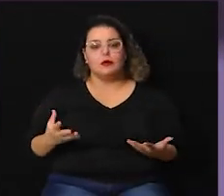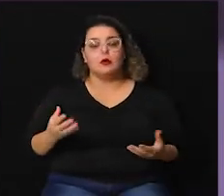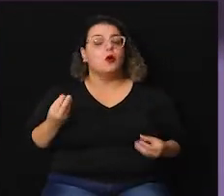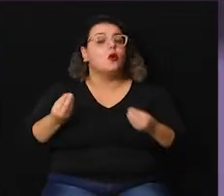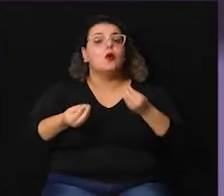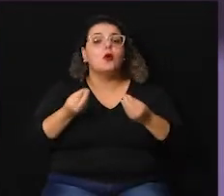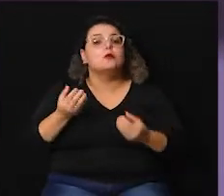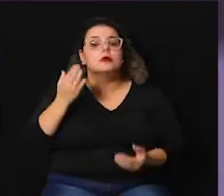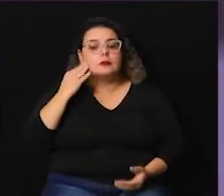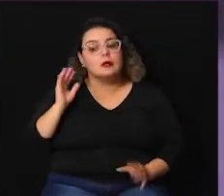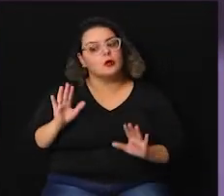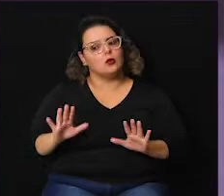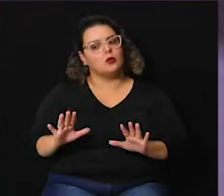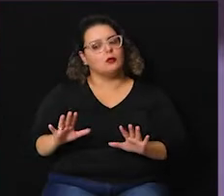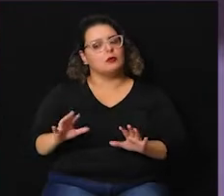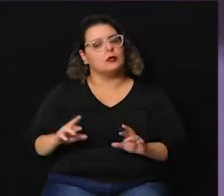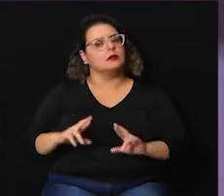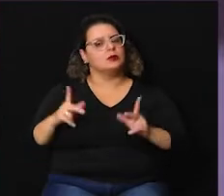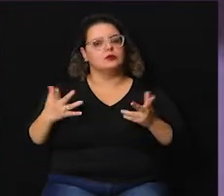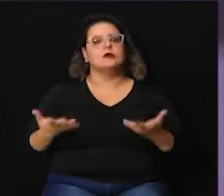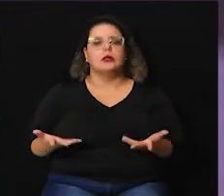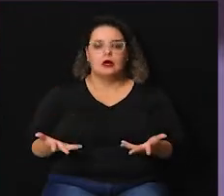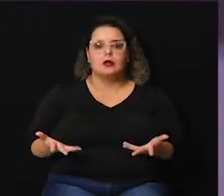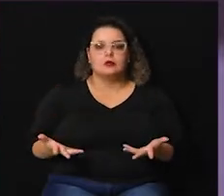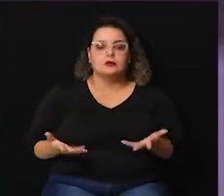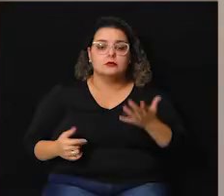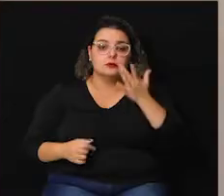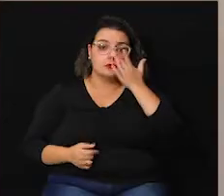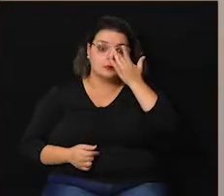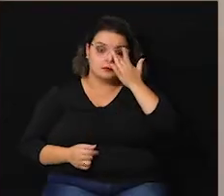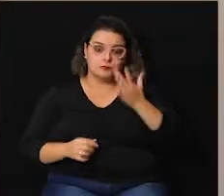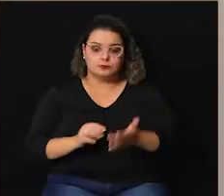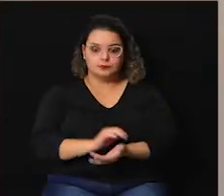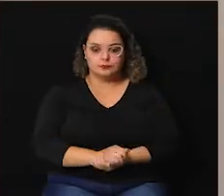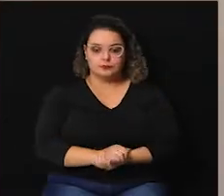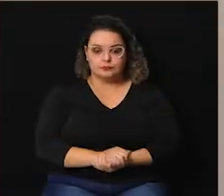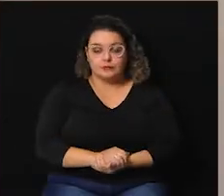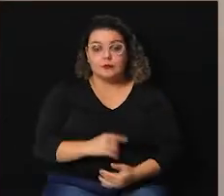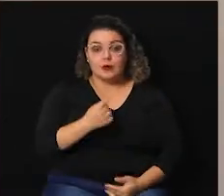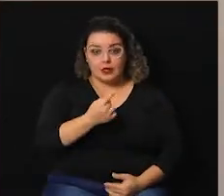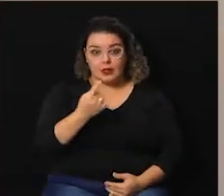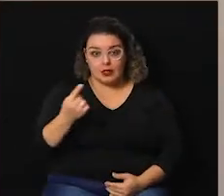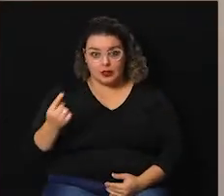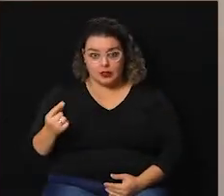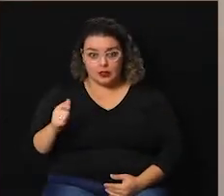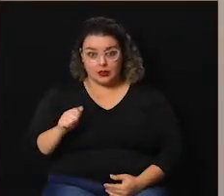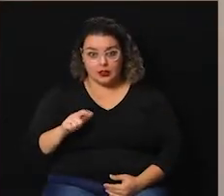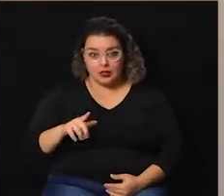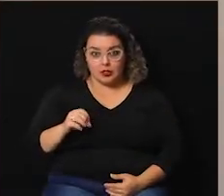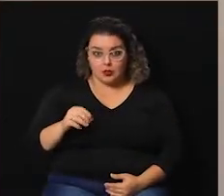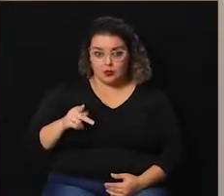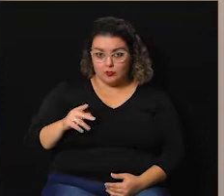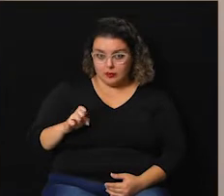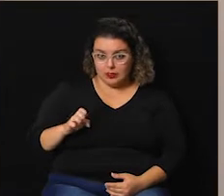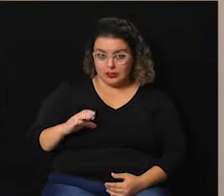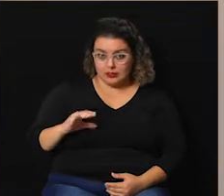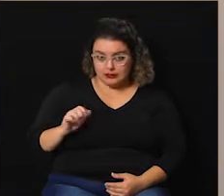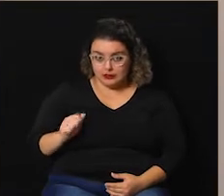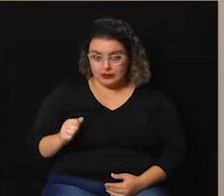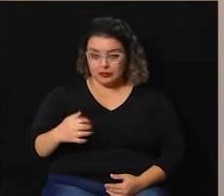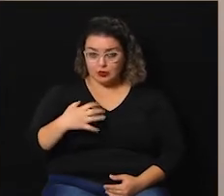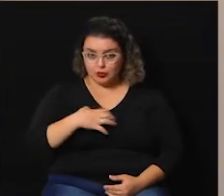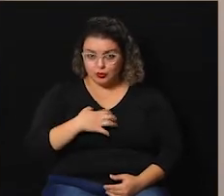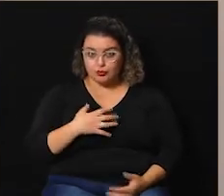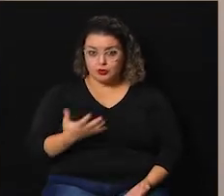saber que, não, peraí, essa quantidade tá a mais. Cada tipo de alopecia tem uma característica de